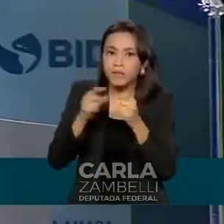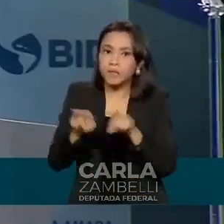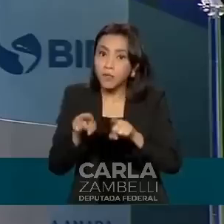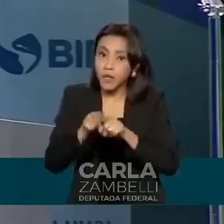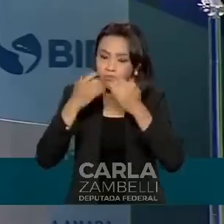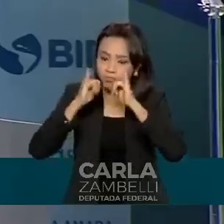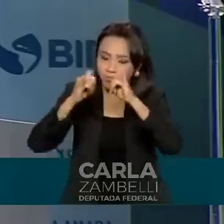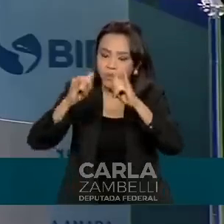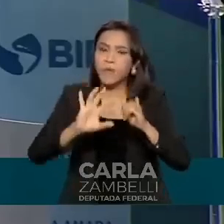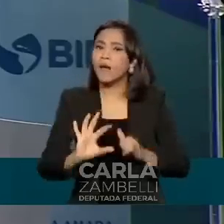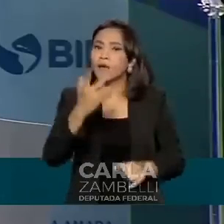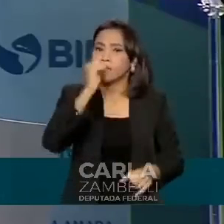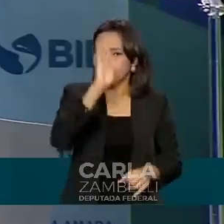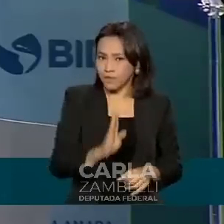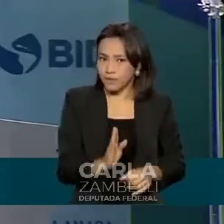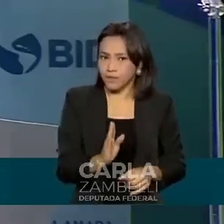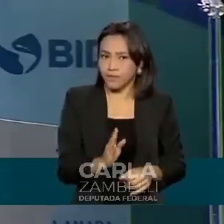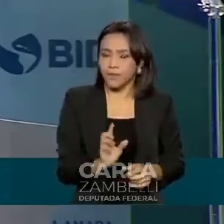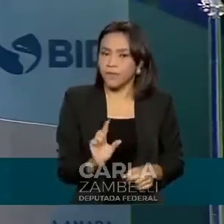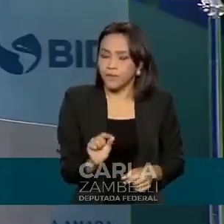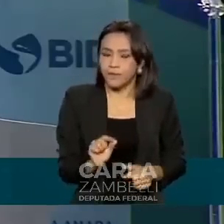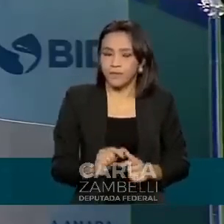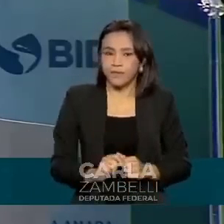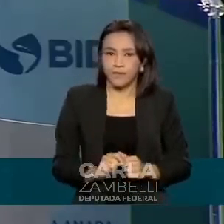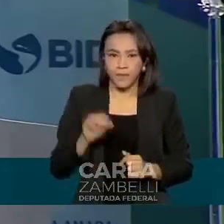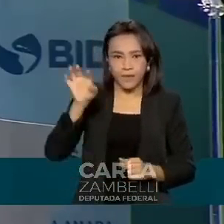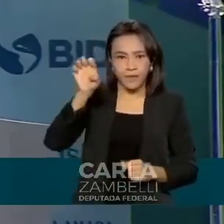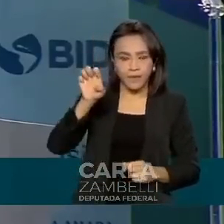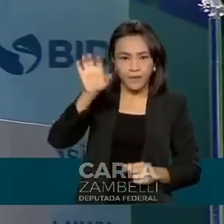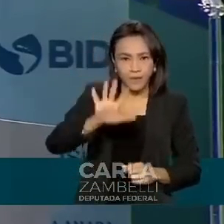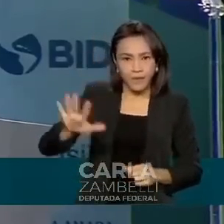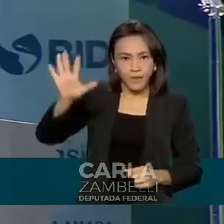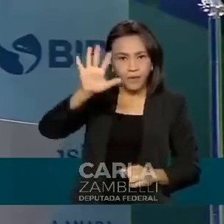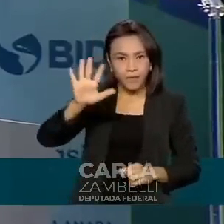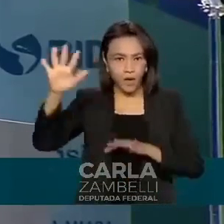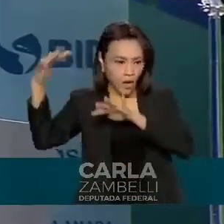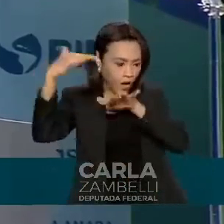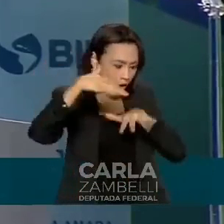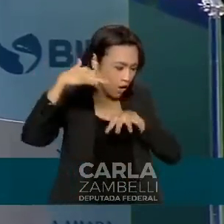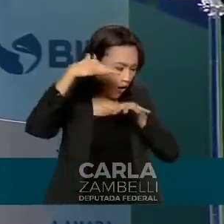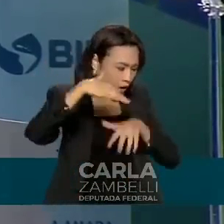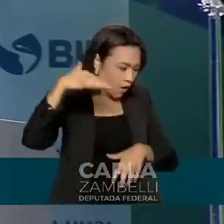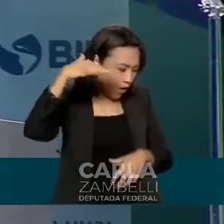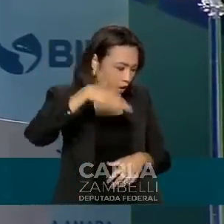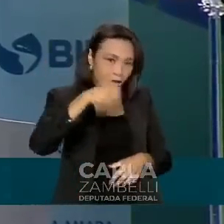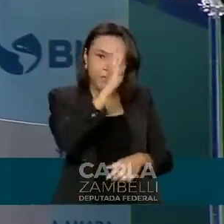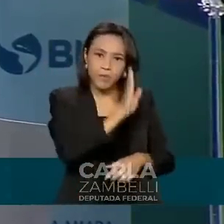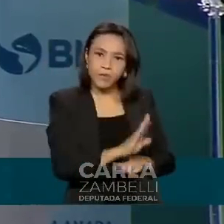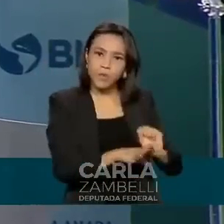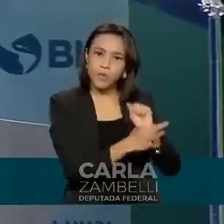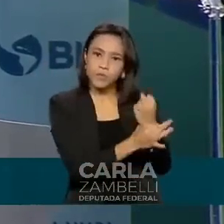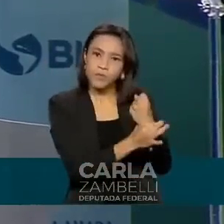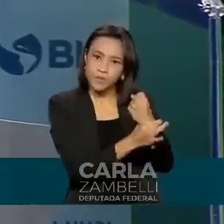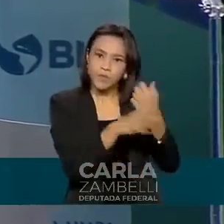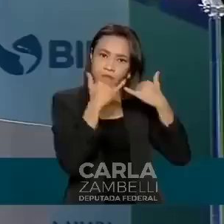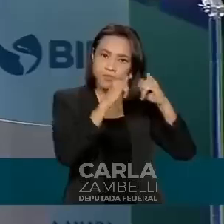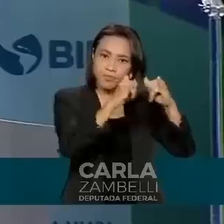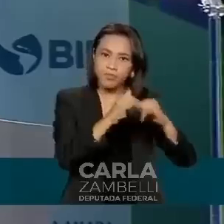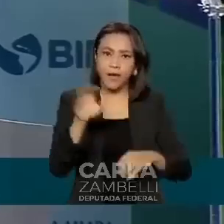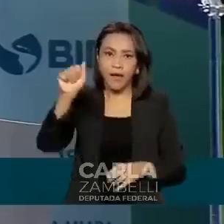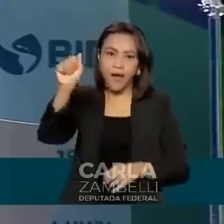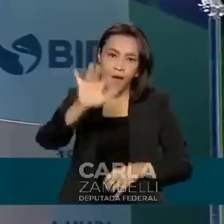e o que acontece com o Brasil é que a Europa olha para o Brasil como a segurança energética Oi